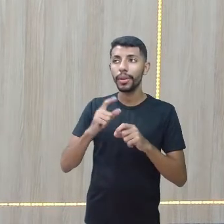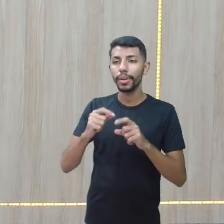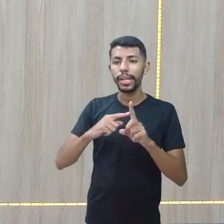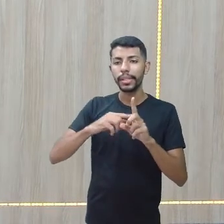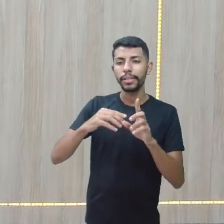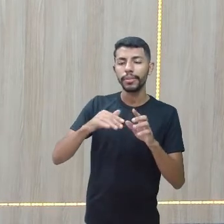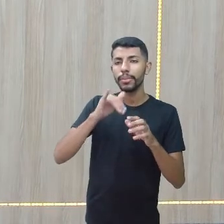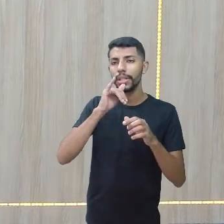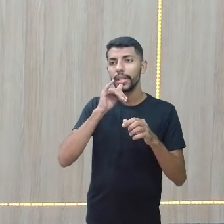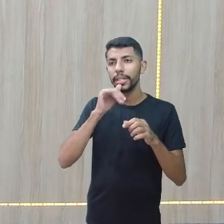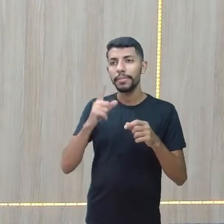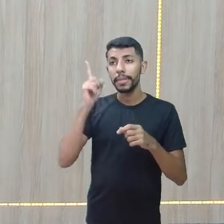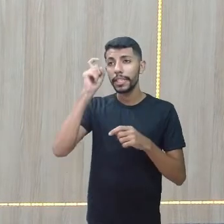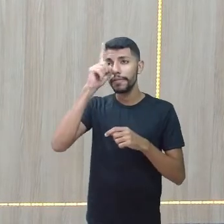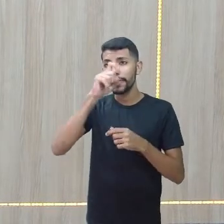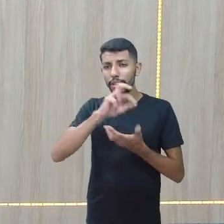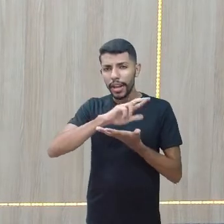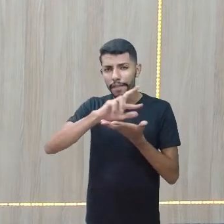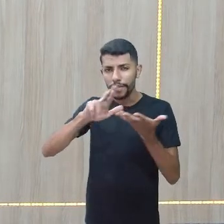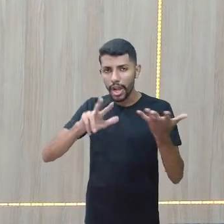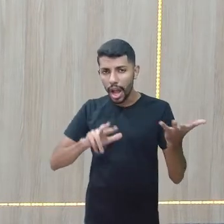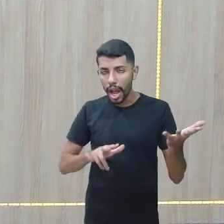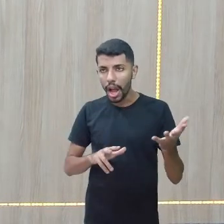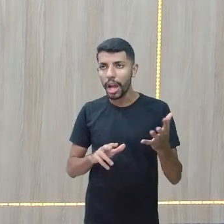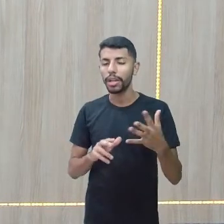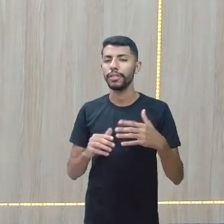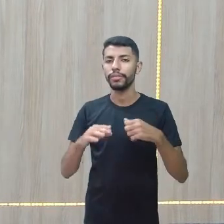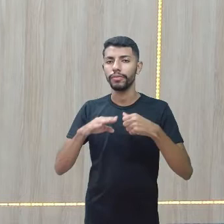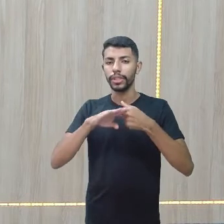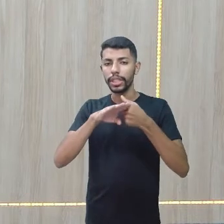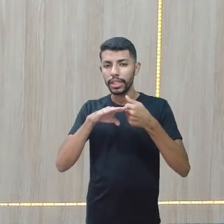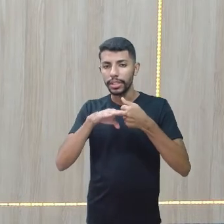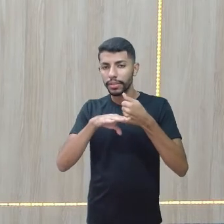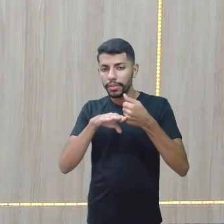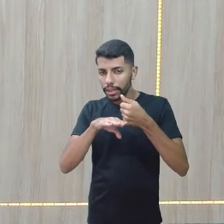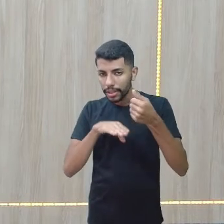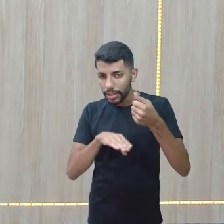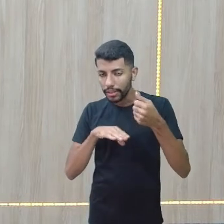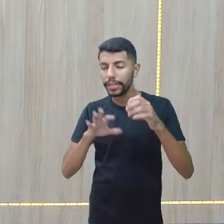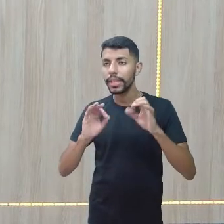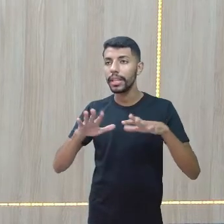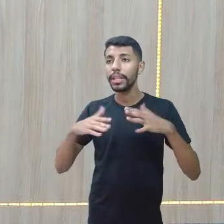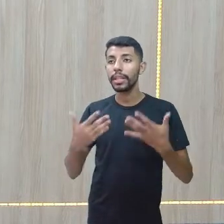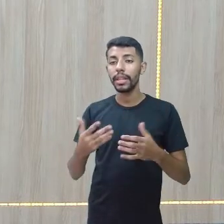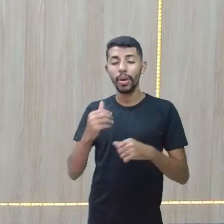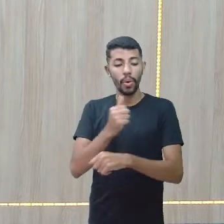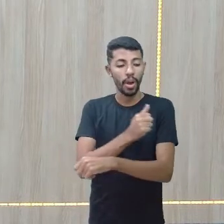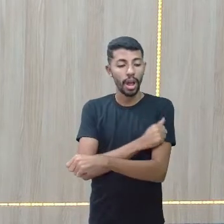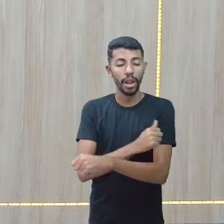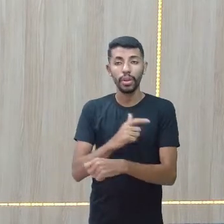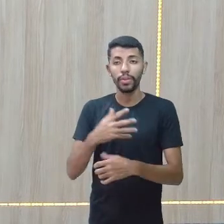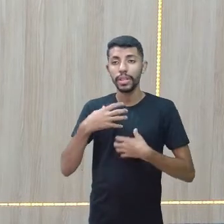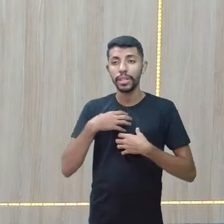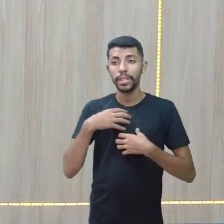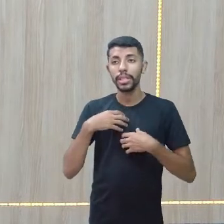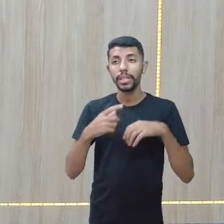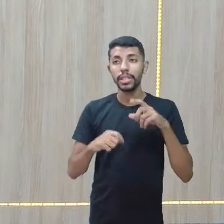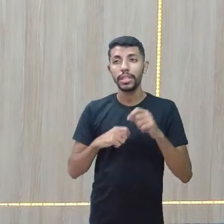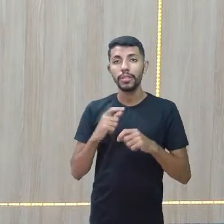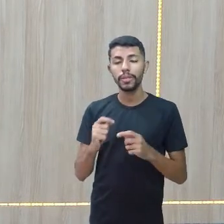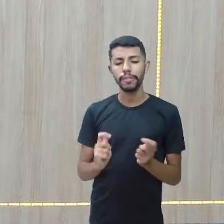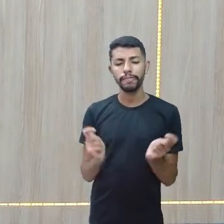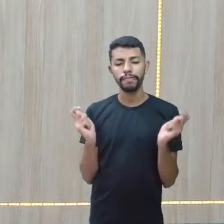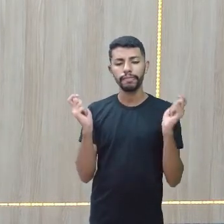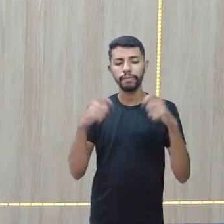complexidade diferentes, ele vai se sentir instrumentalizado, ele vai se sentir capaz de